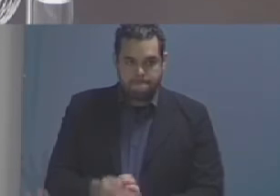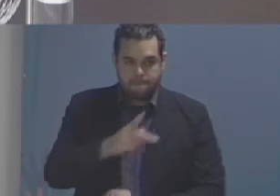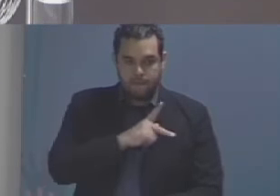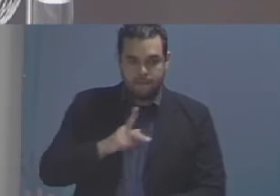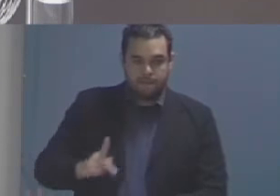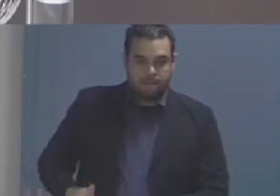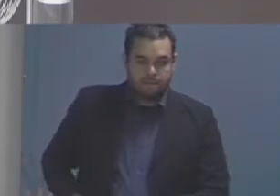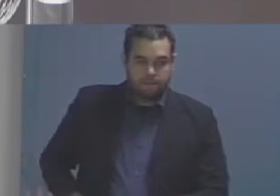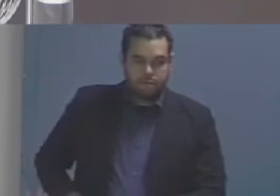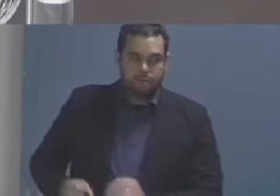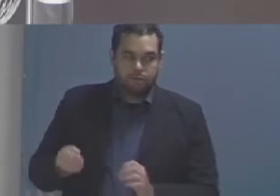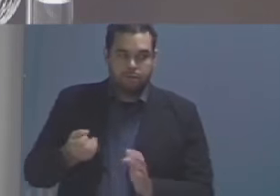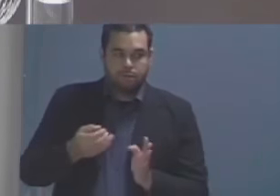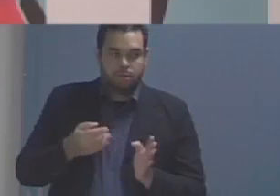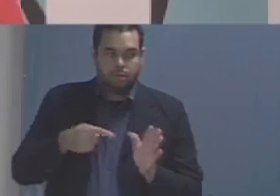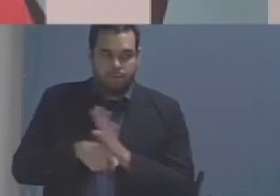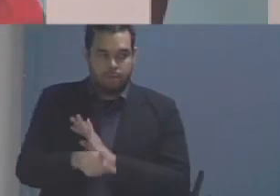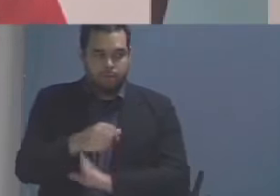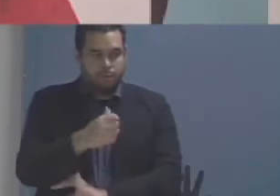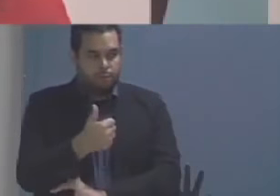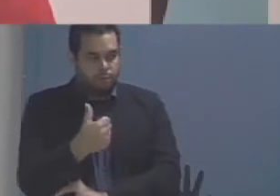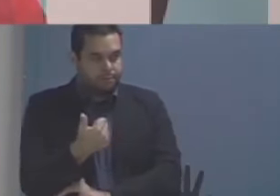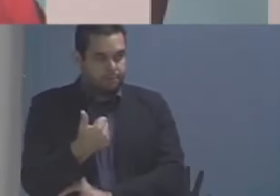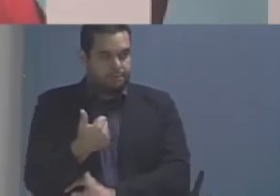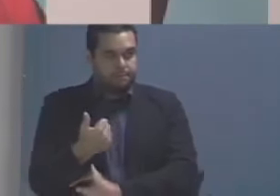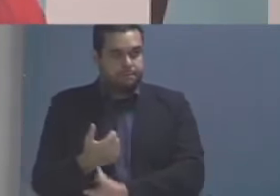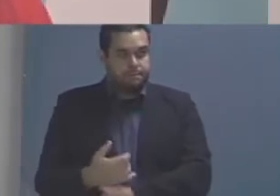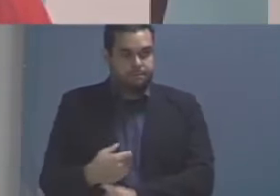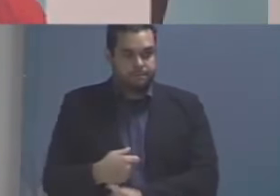Presidente, pergunta número 11.